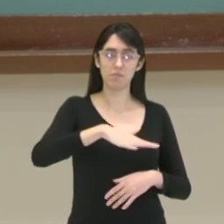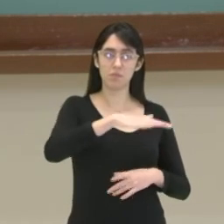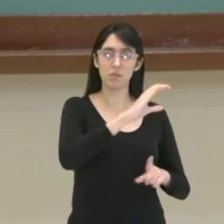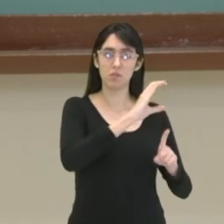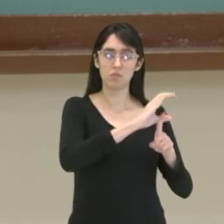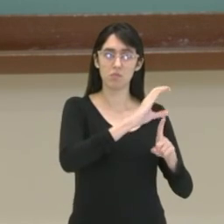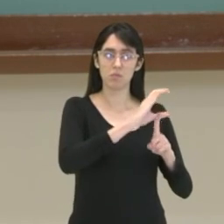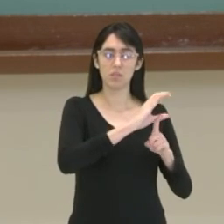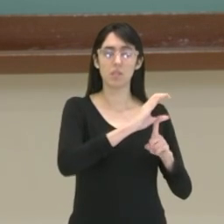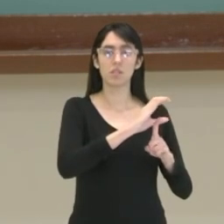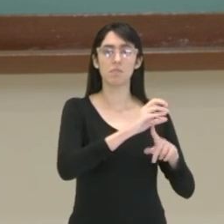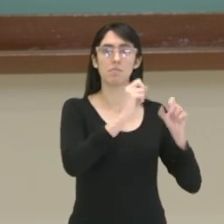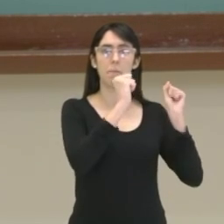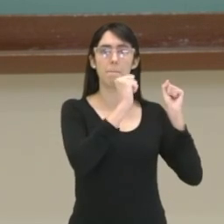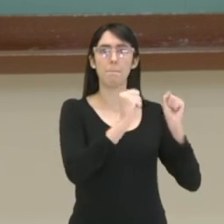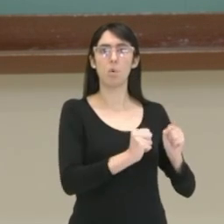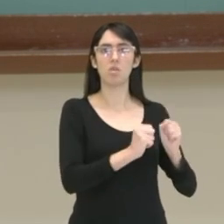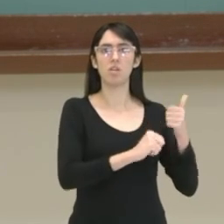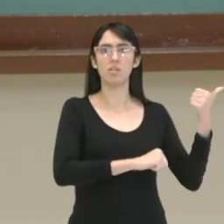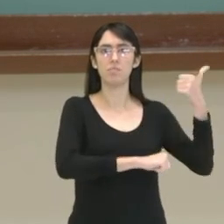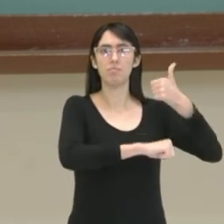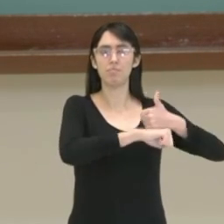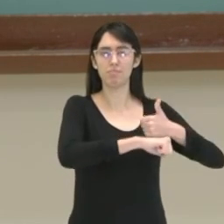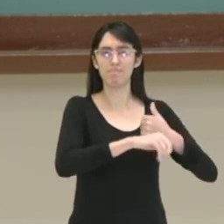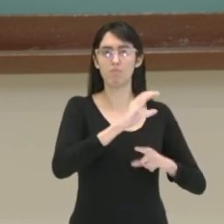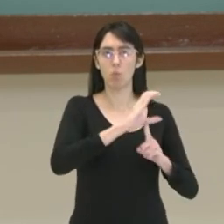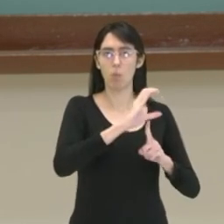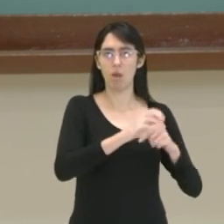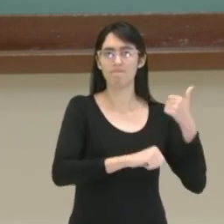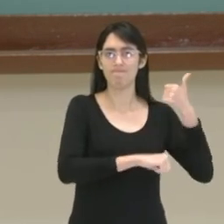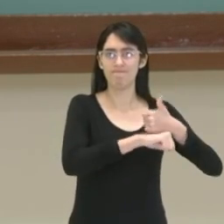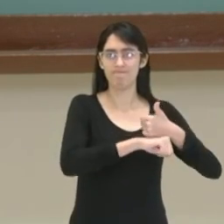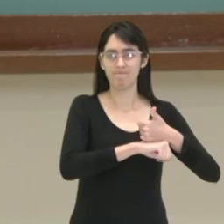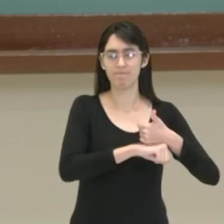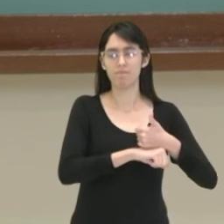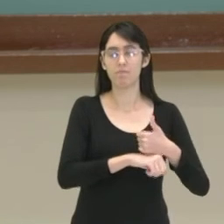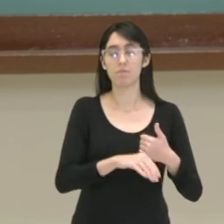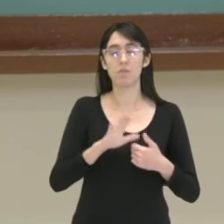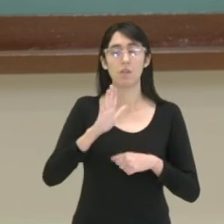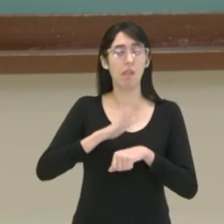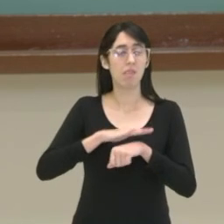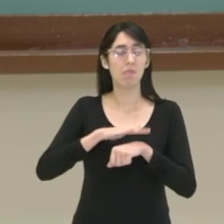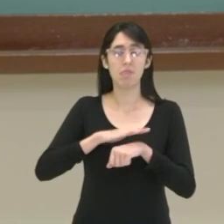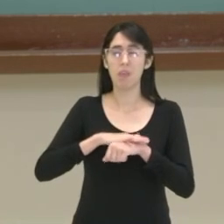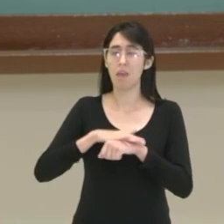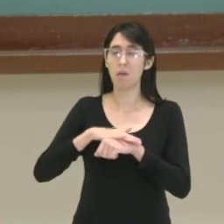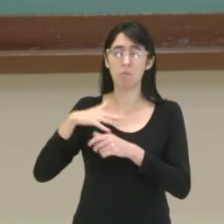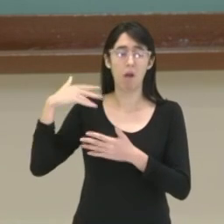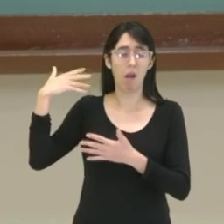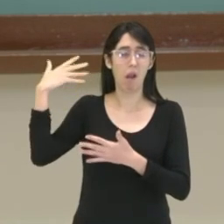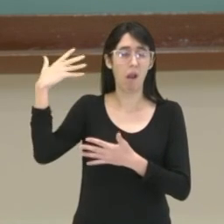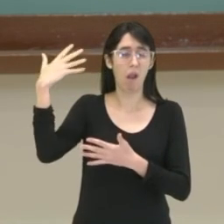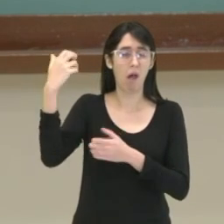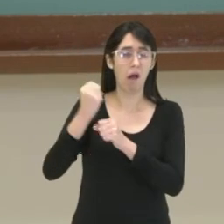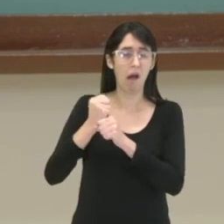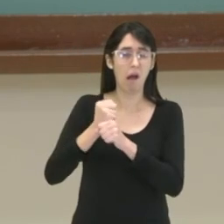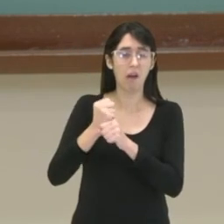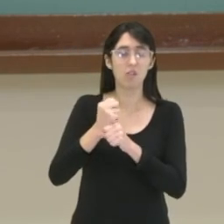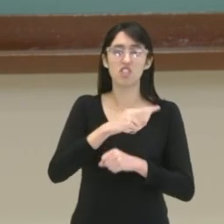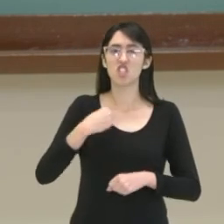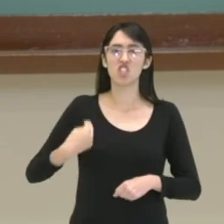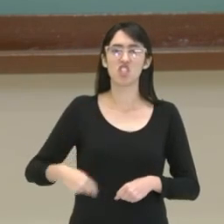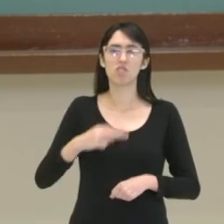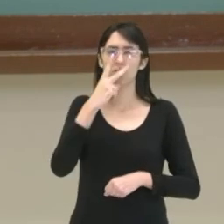ao poder da China e por muito tempo a China se isola do resto do mundo